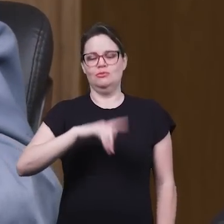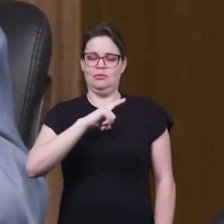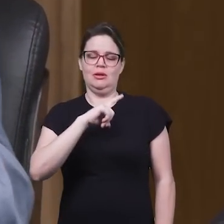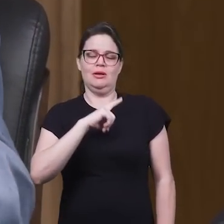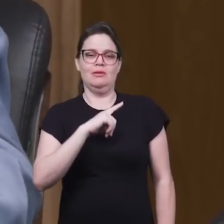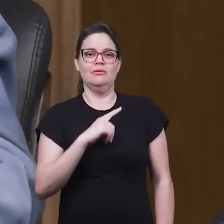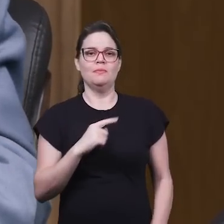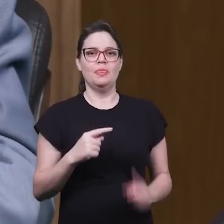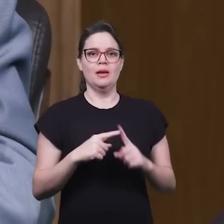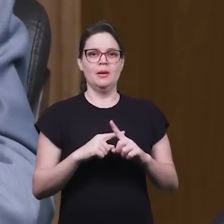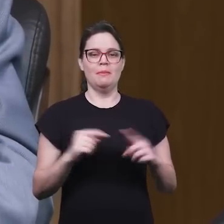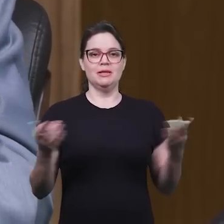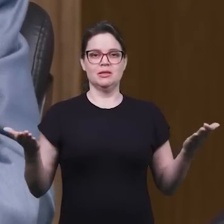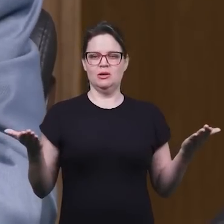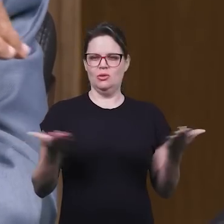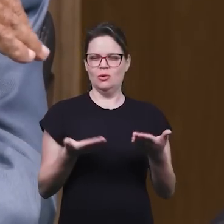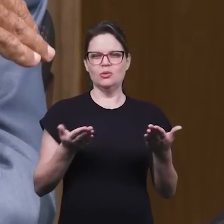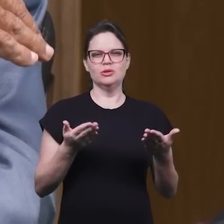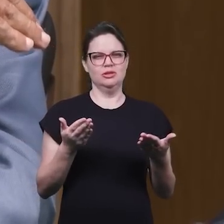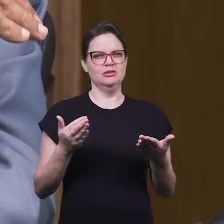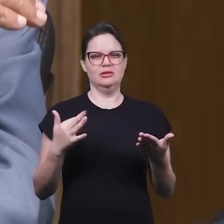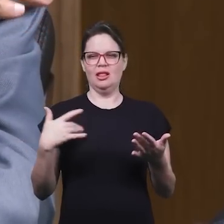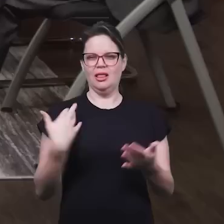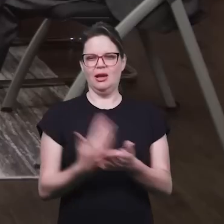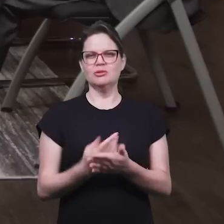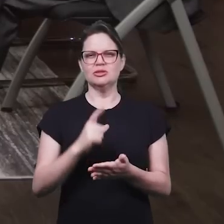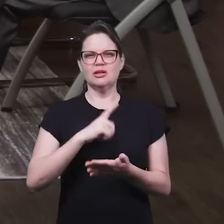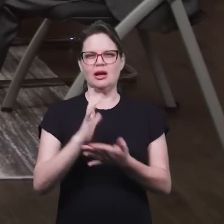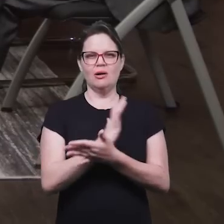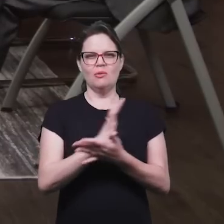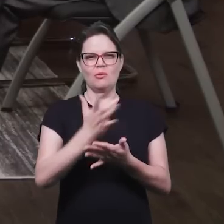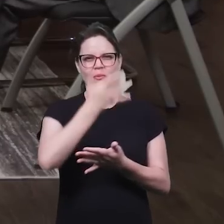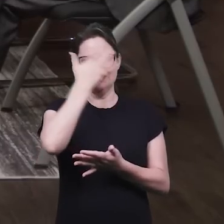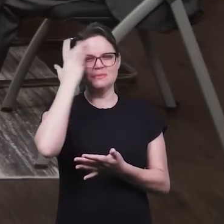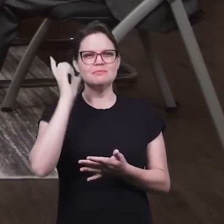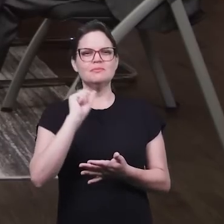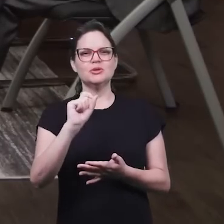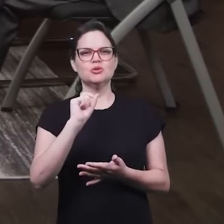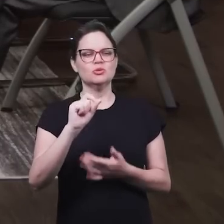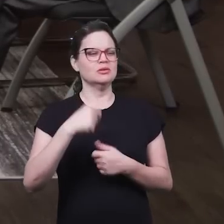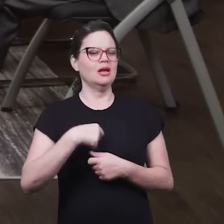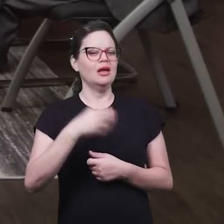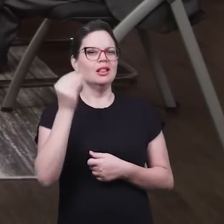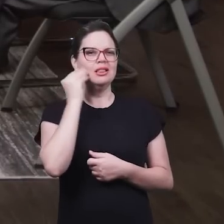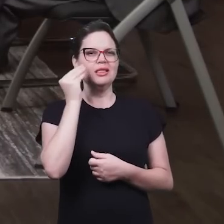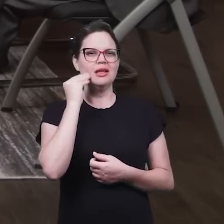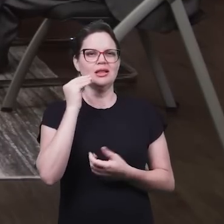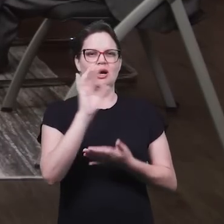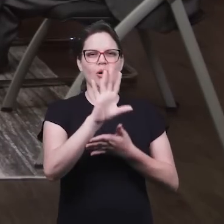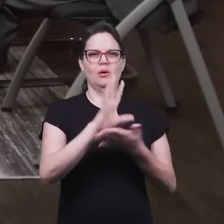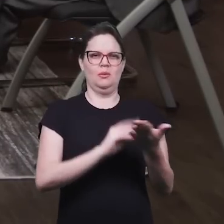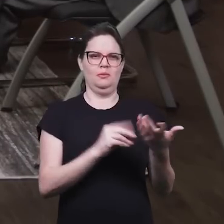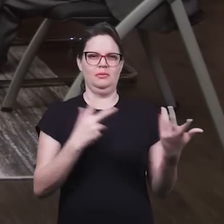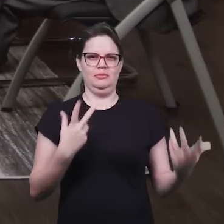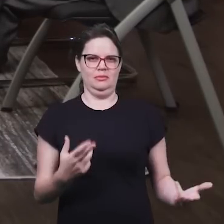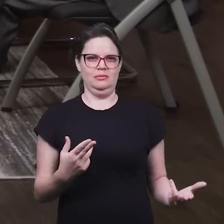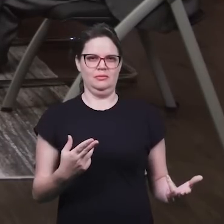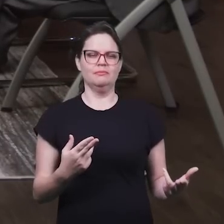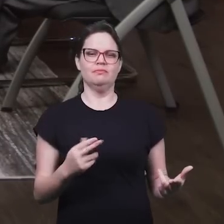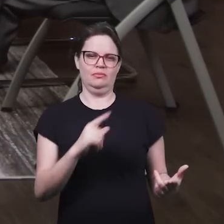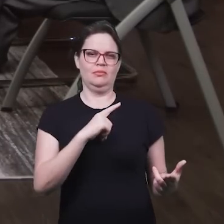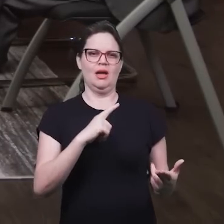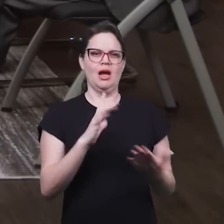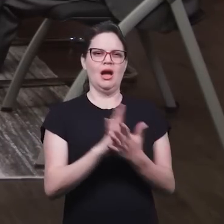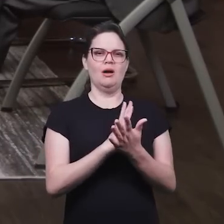primitiva foi uma tentativa, de um modo geral, das igrejas, algumas igrejas chamadas evangélicas, porque elas